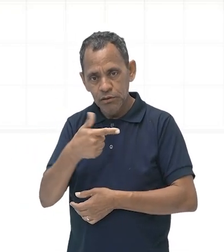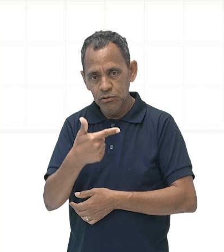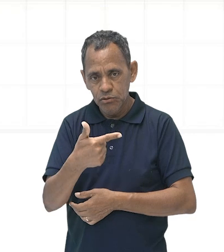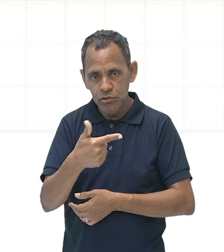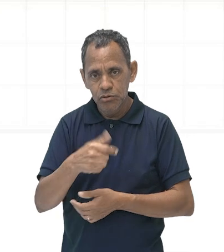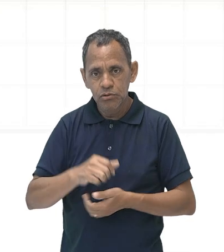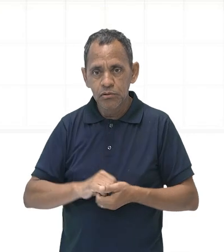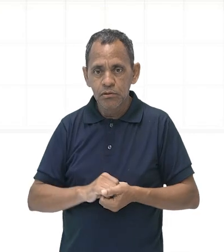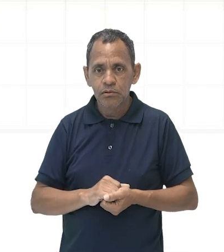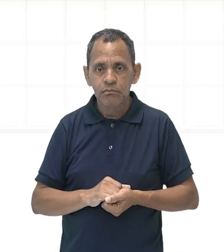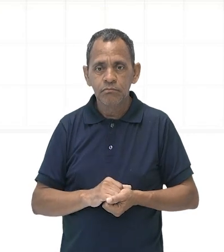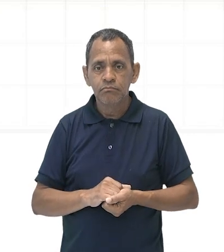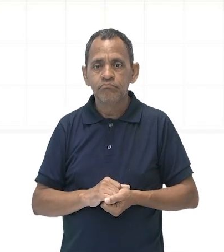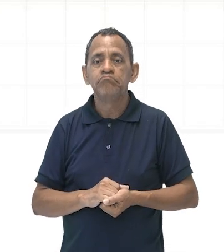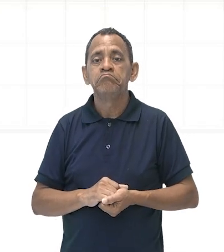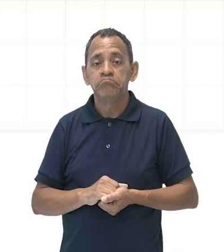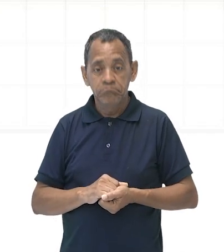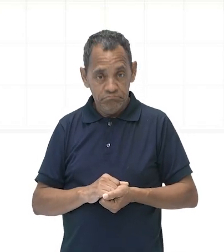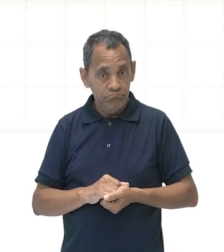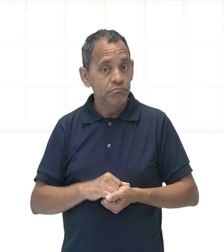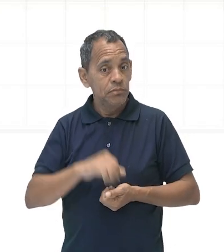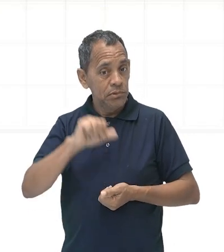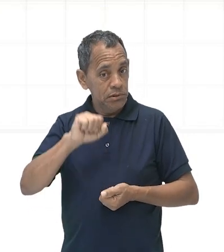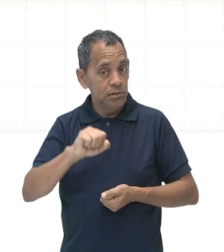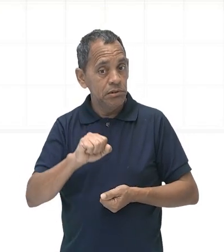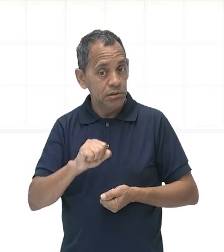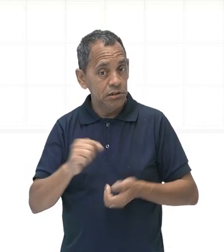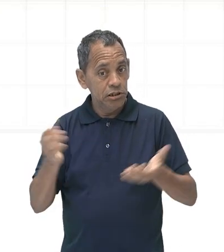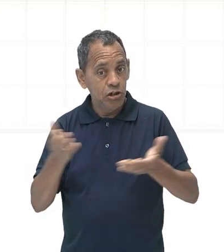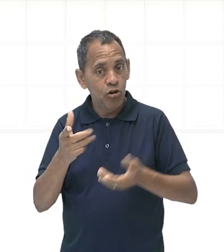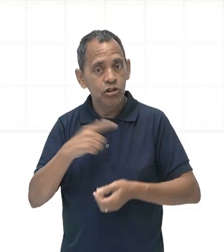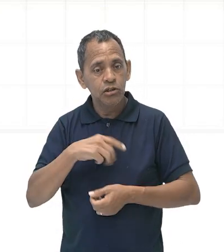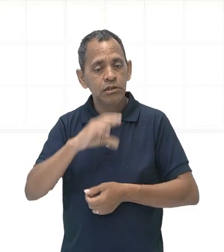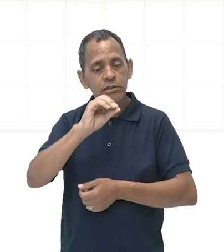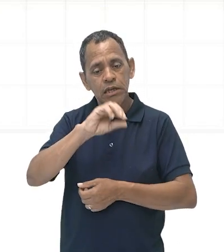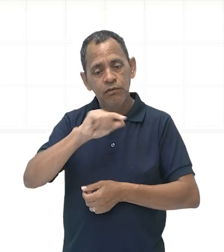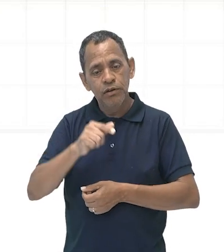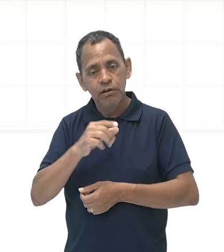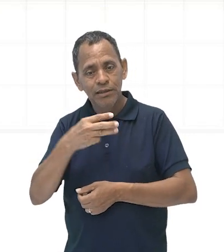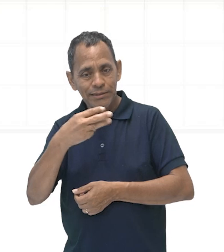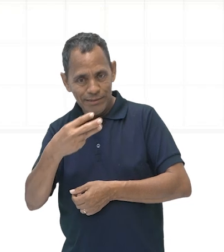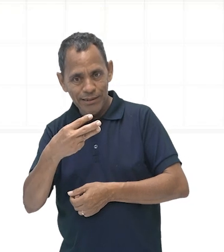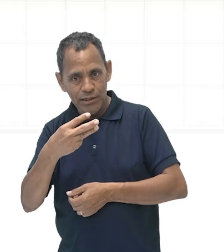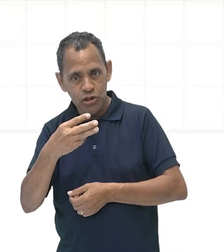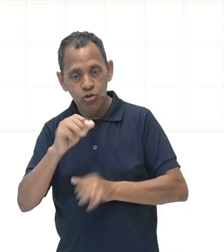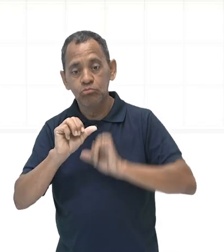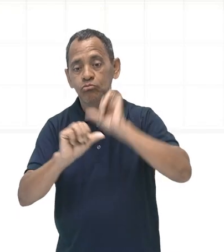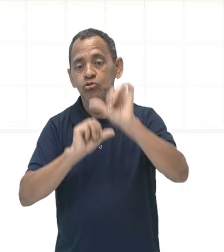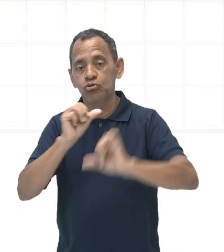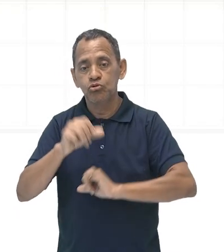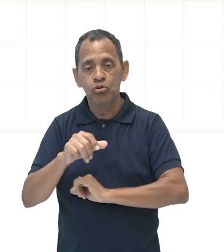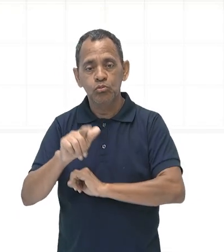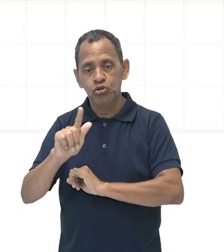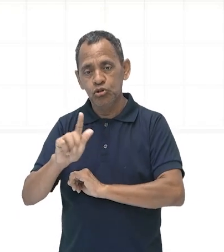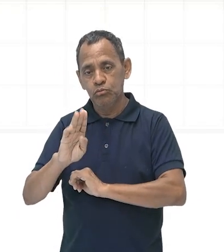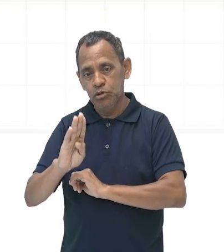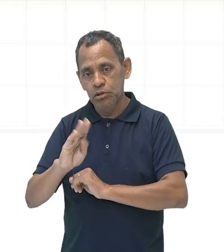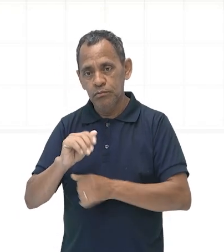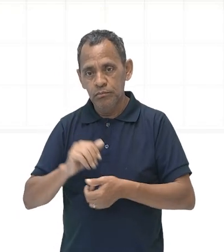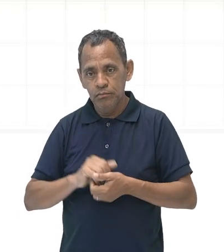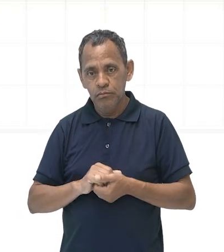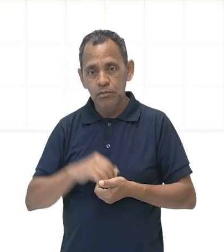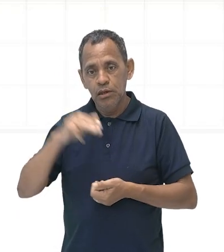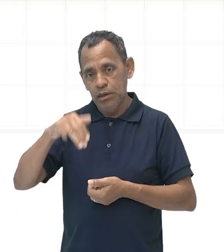307,2. Agora sim, eu tenho o 0,3 gigabytes em megabytes. Ou seja,